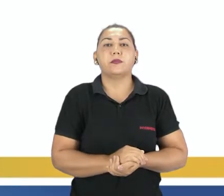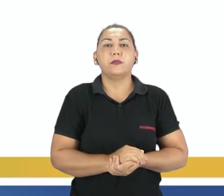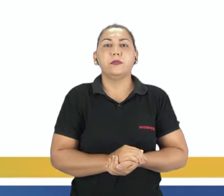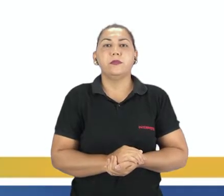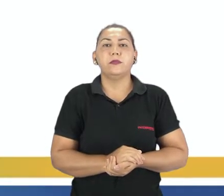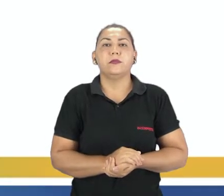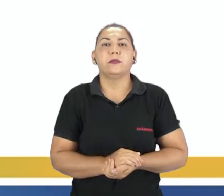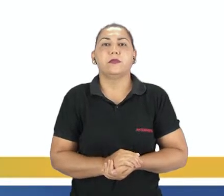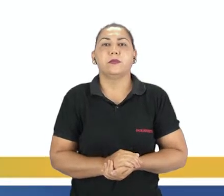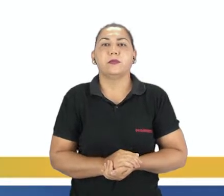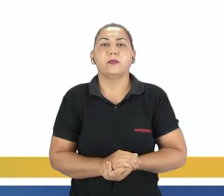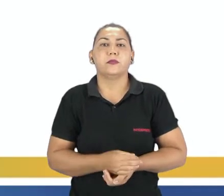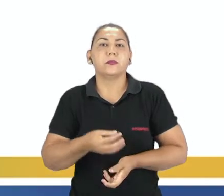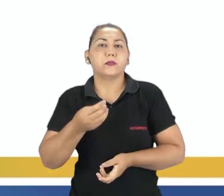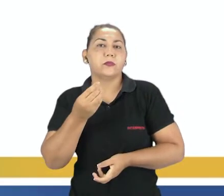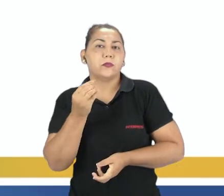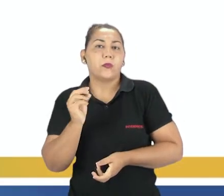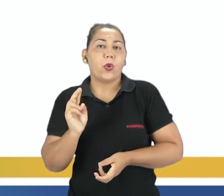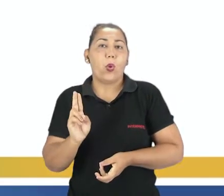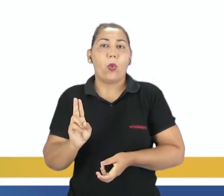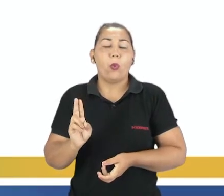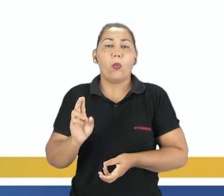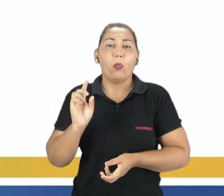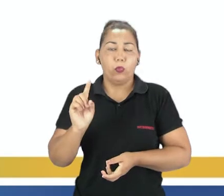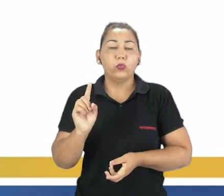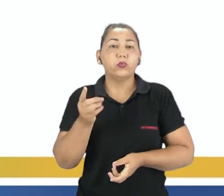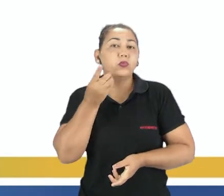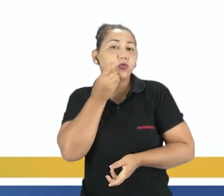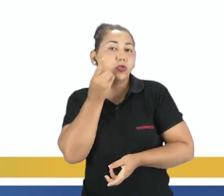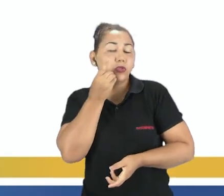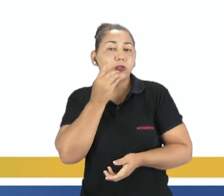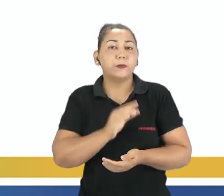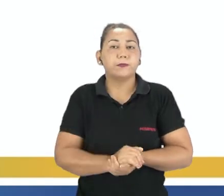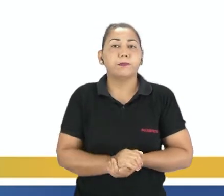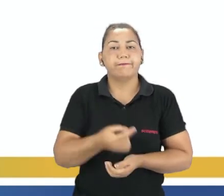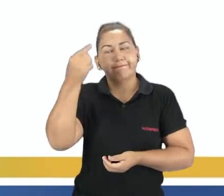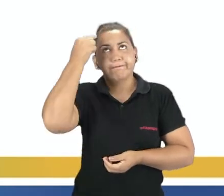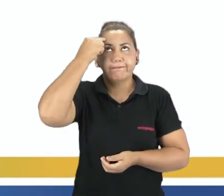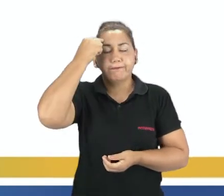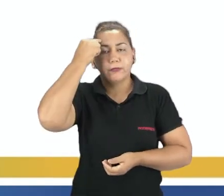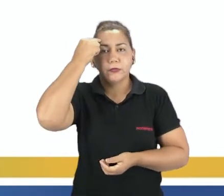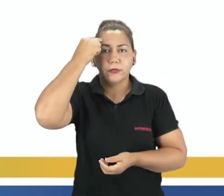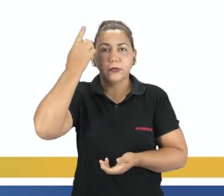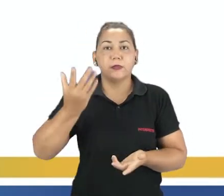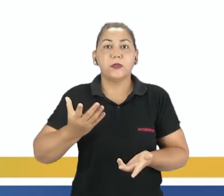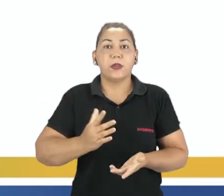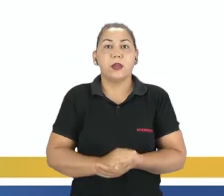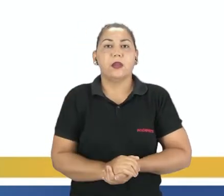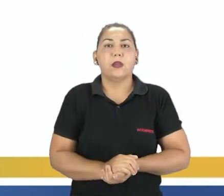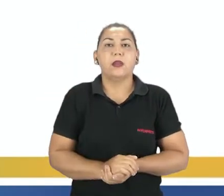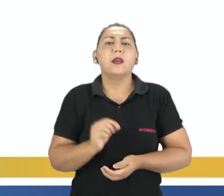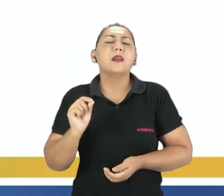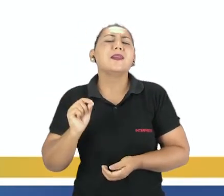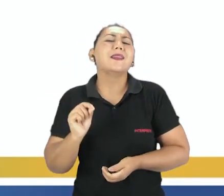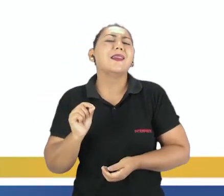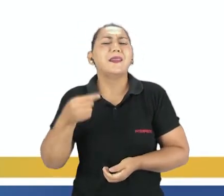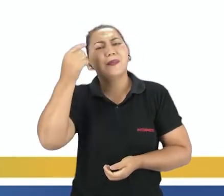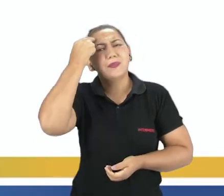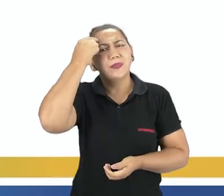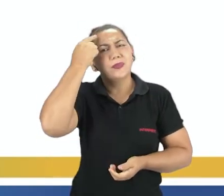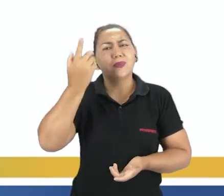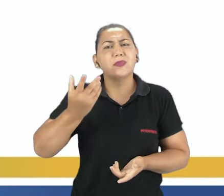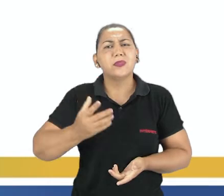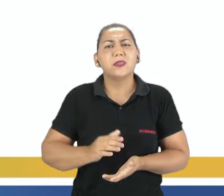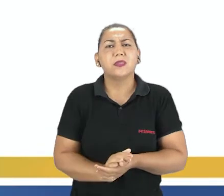Um dia, resolveram. Olha o verbo aqui, resolveram. Quem resolveu? Outro verbo, comprar.